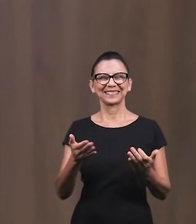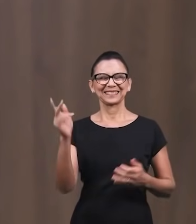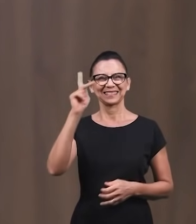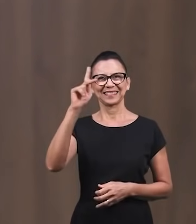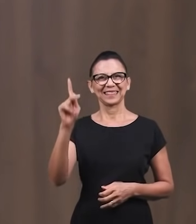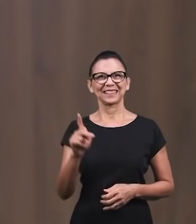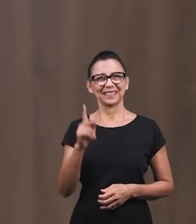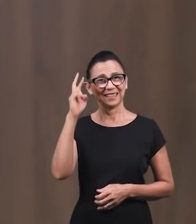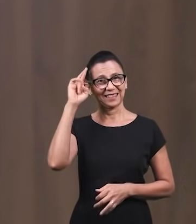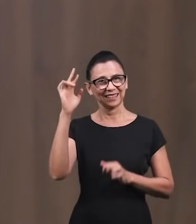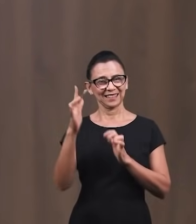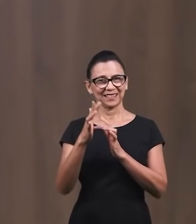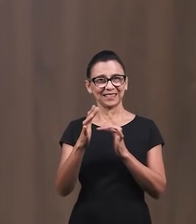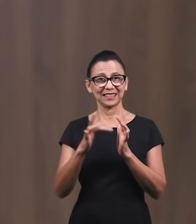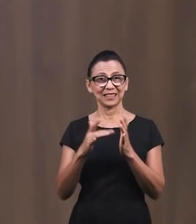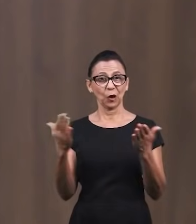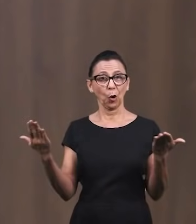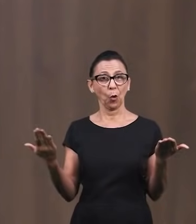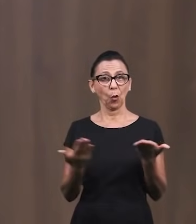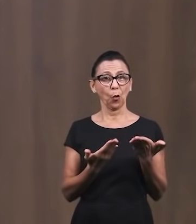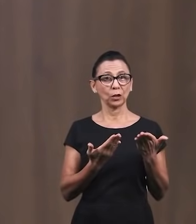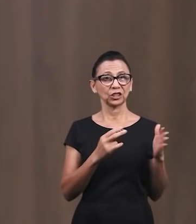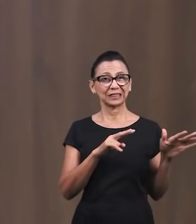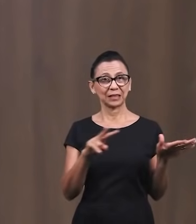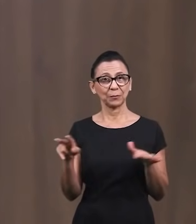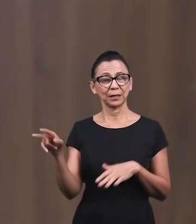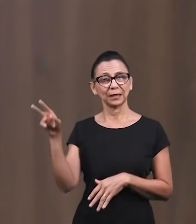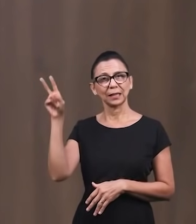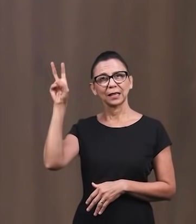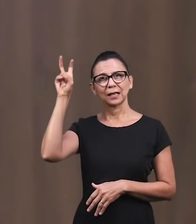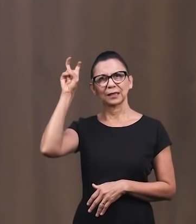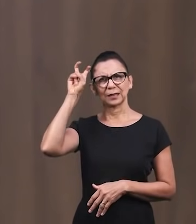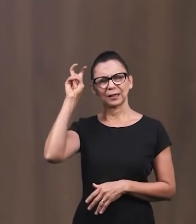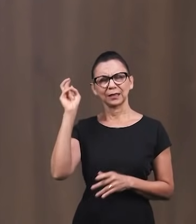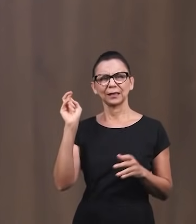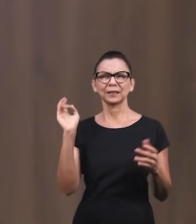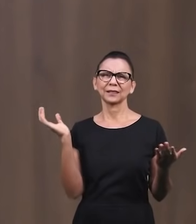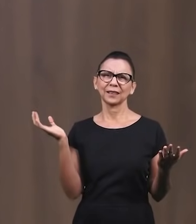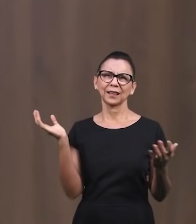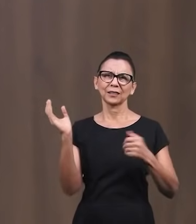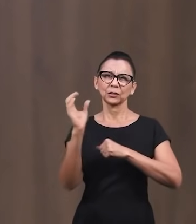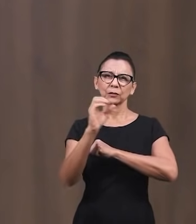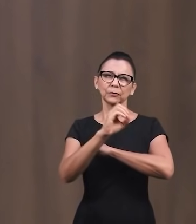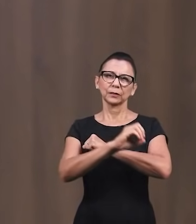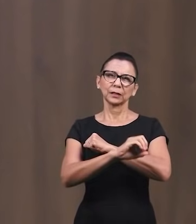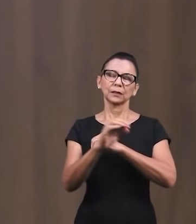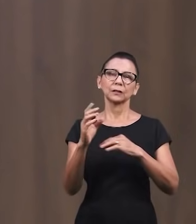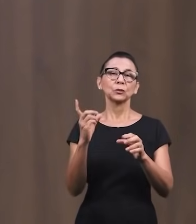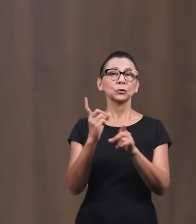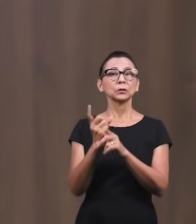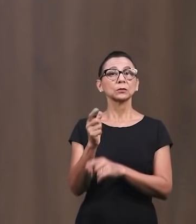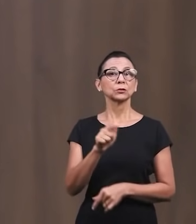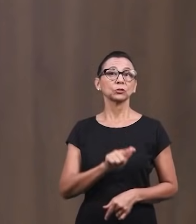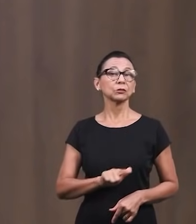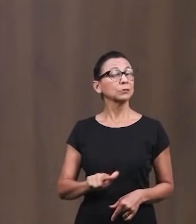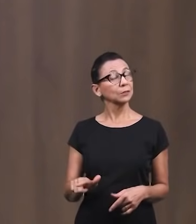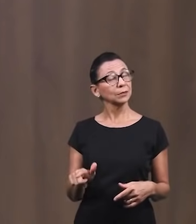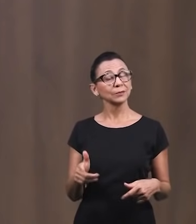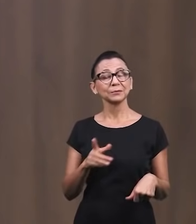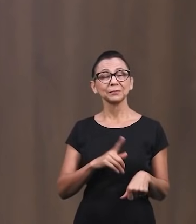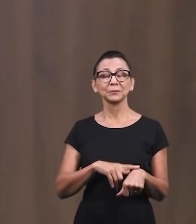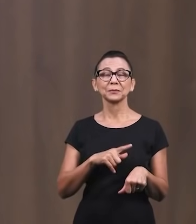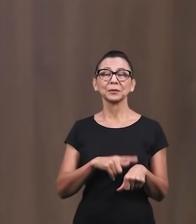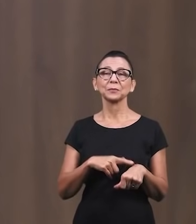Olá, eu te saúdo com a paz do Senhor Jesus. Hoje é quinta-feira e nós, nesse final de tarde, estamos nos encontrando mais uma